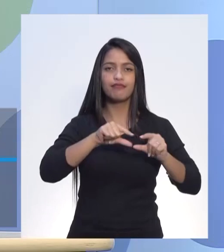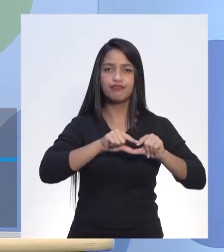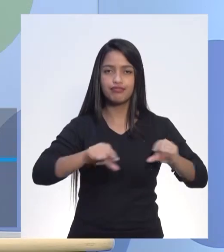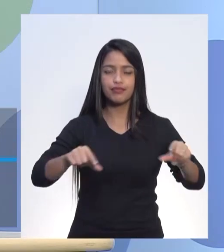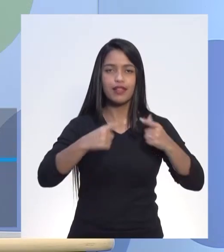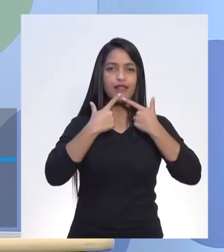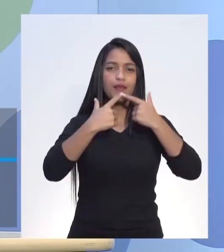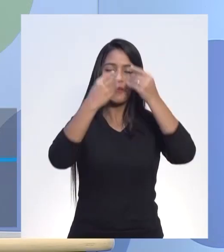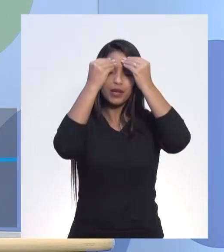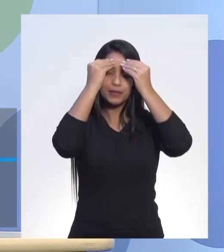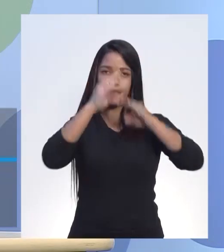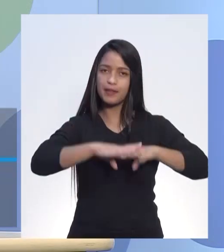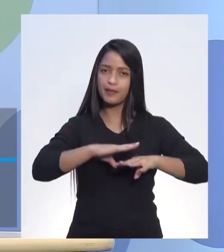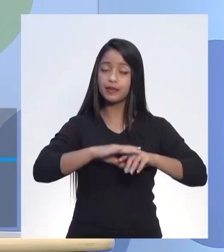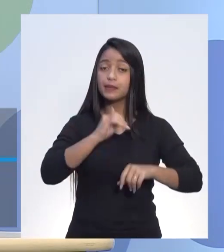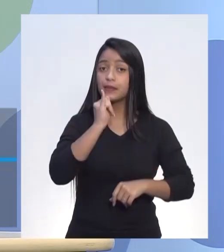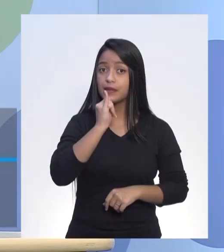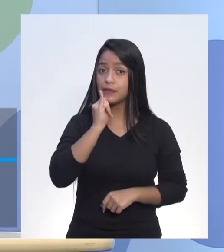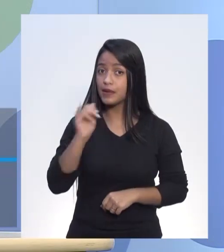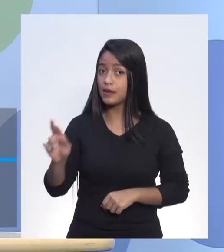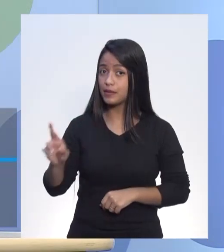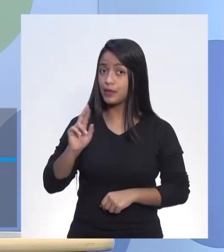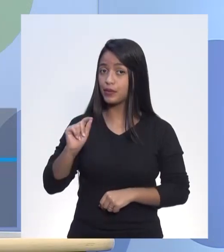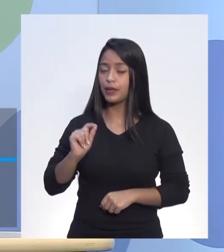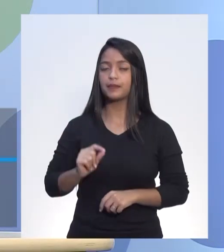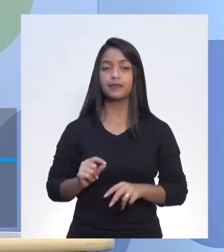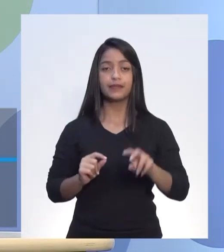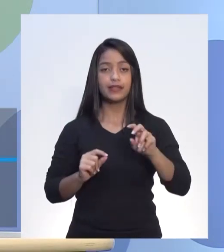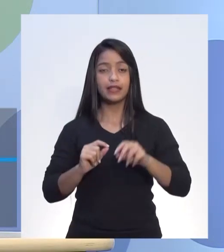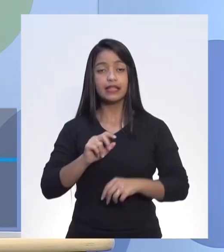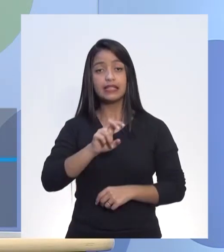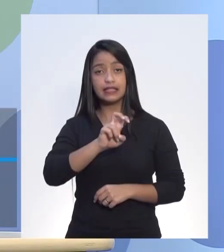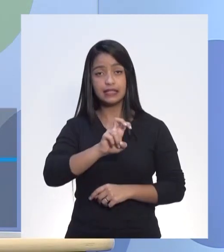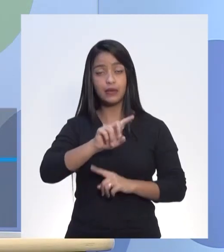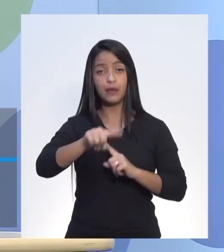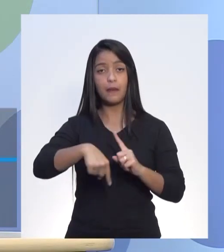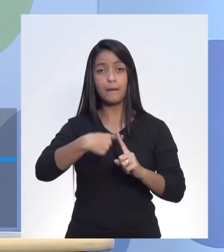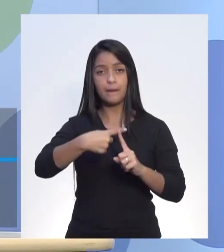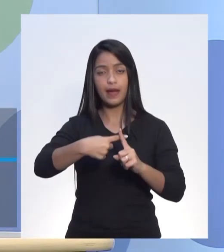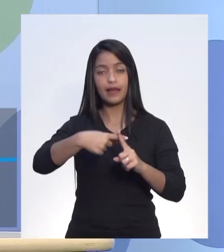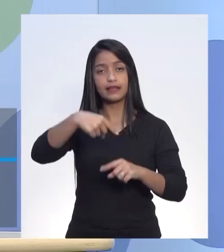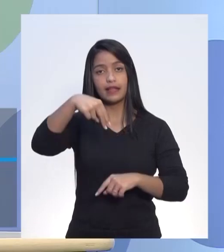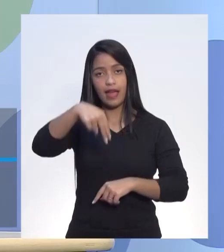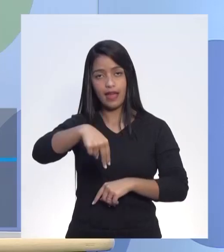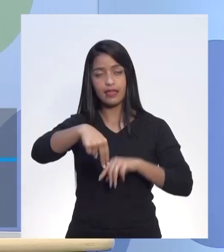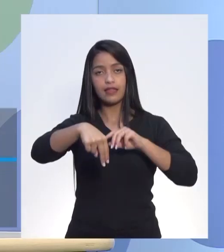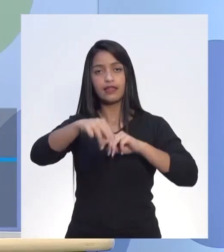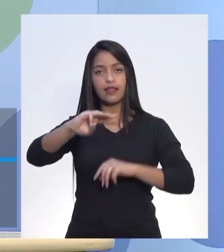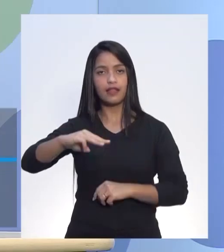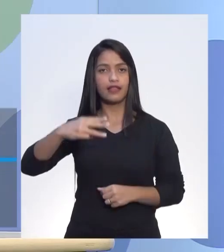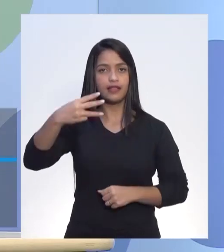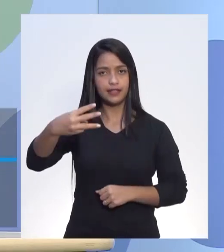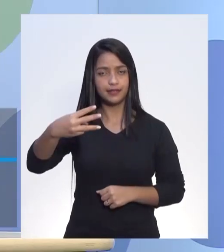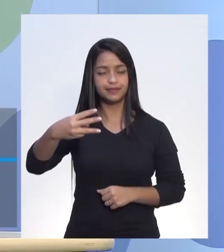algumas respostas aqui, como assim, ó, 5 mais n elevado à terceira, que é do Anthony.